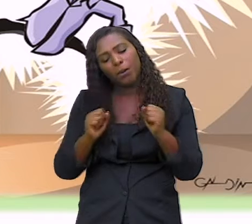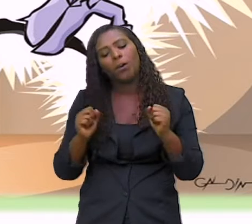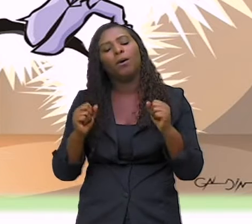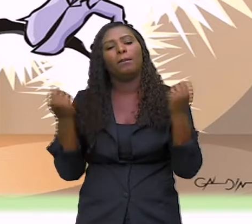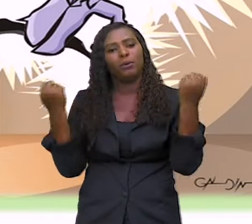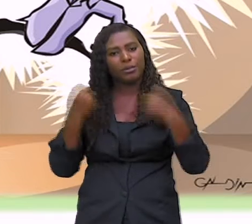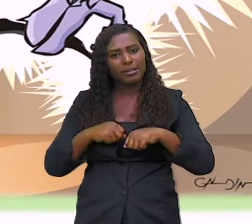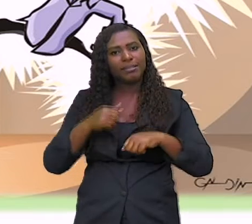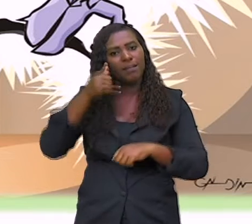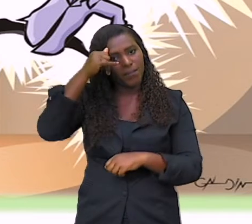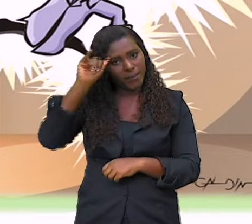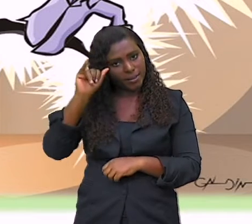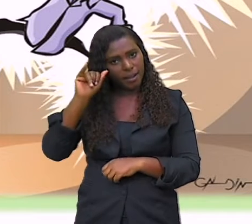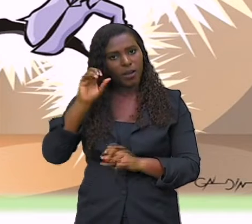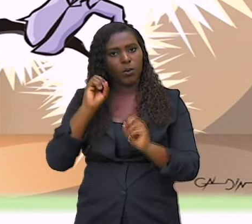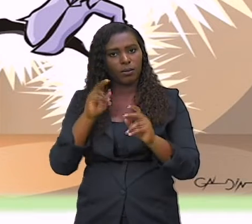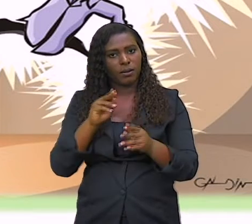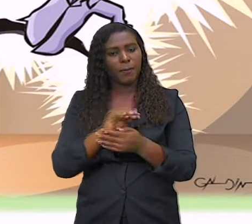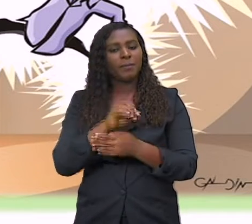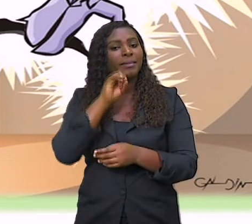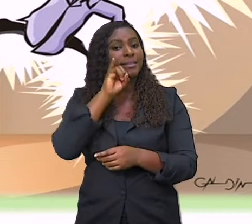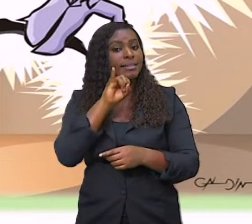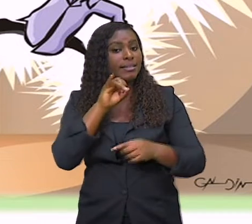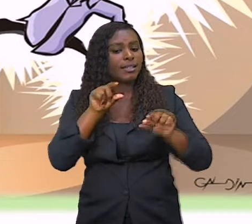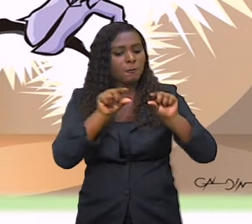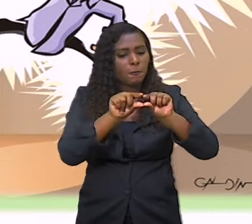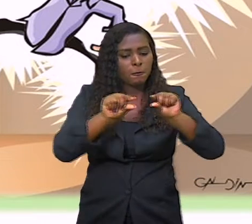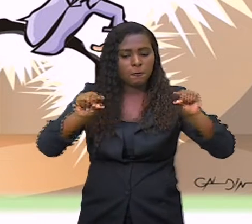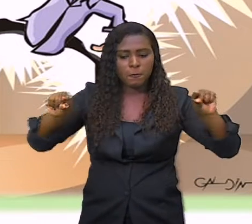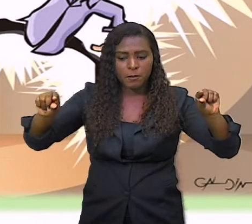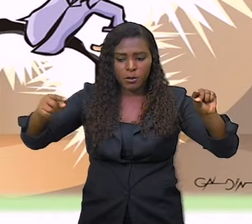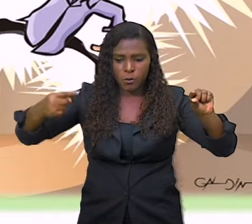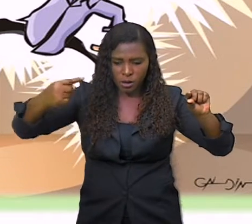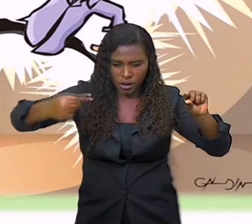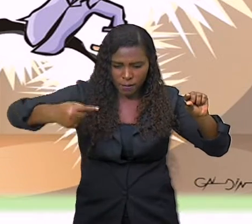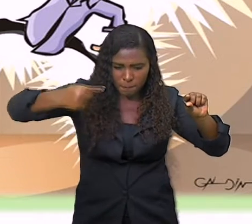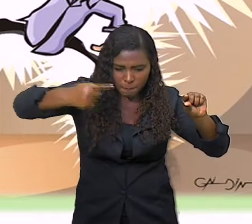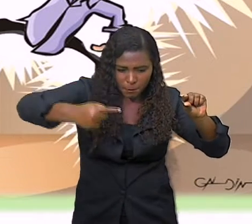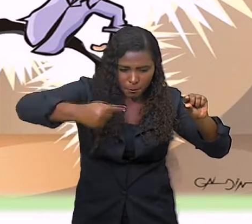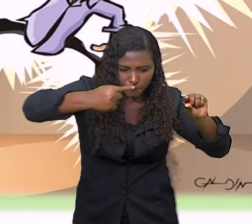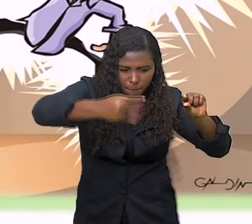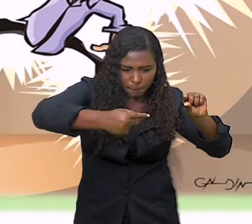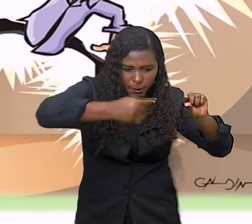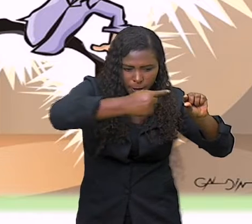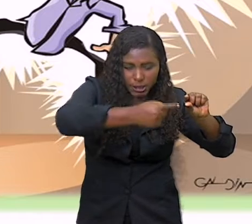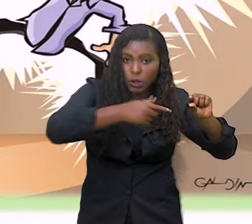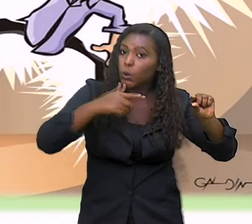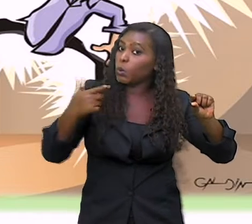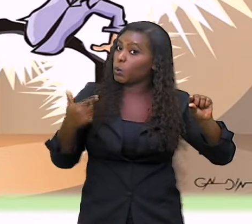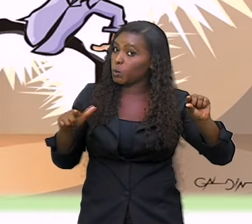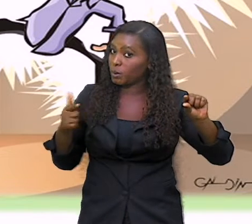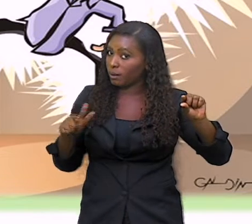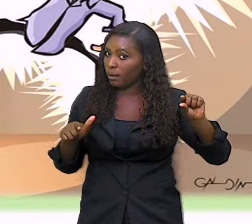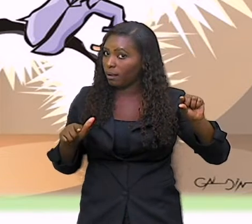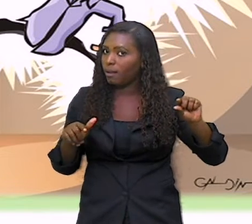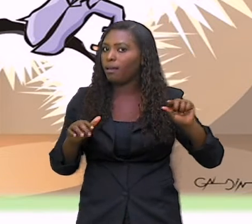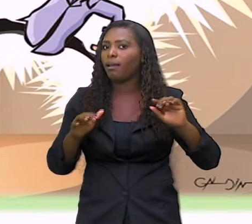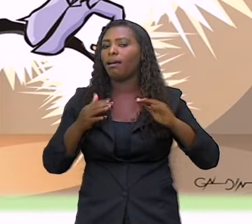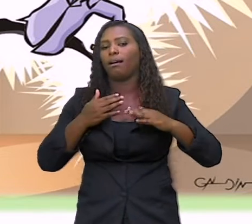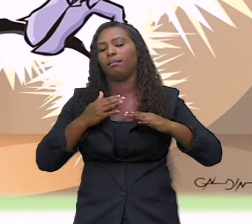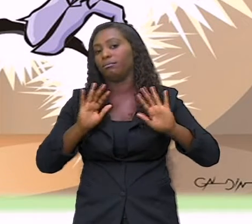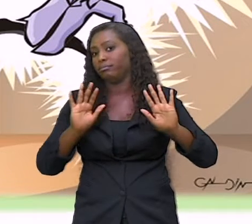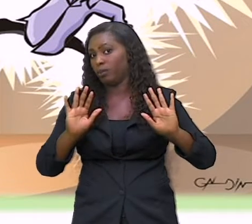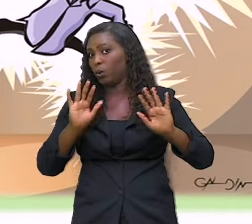Tocar em um fio desencapado, com os pés descalços sob o chão, provoca um choque